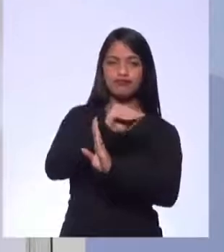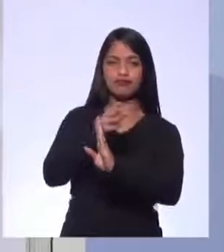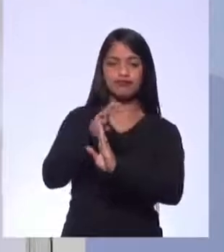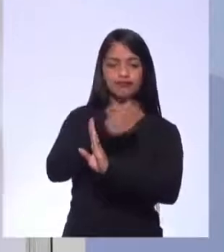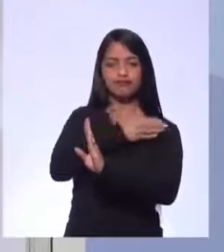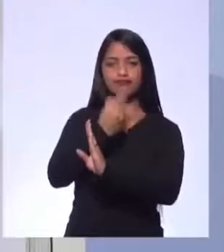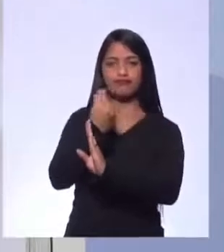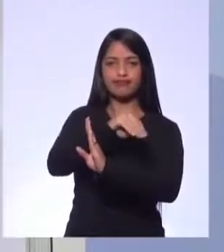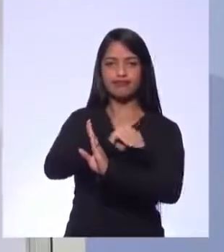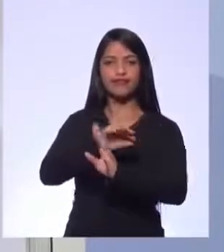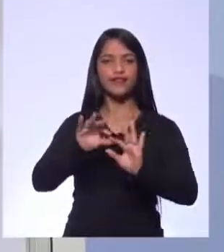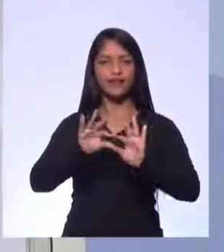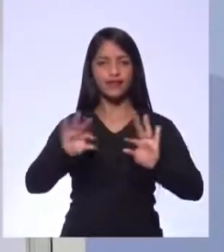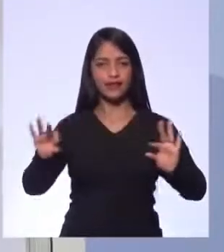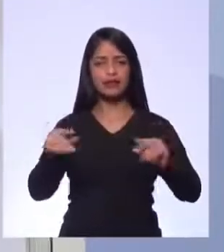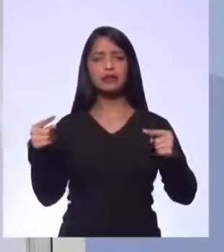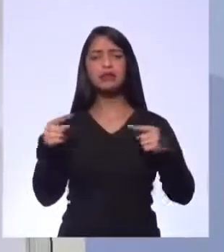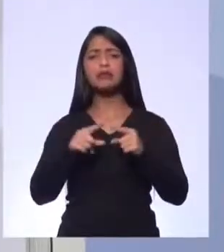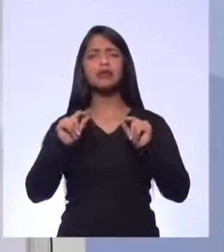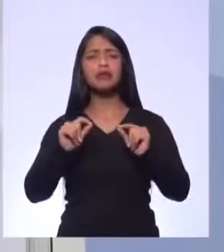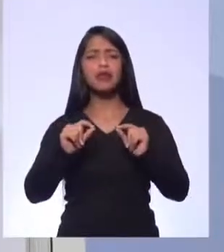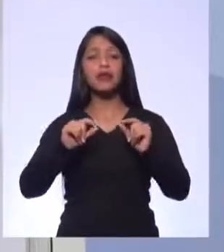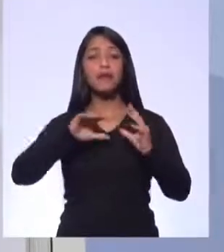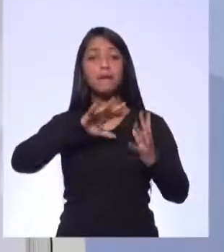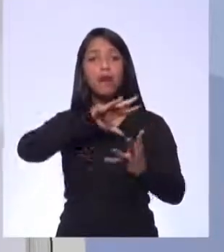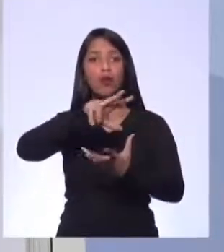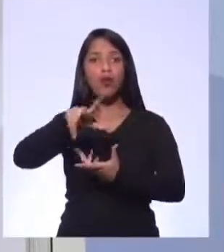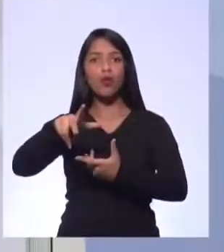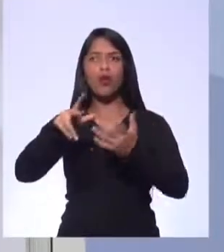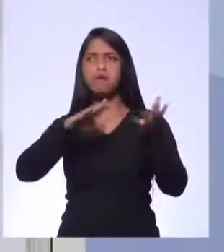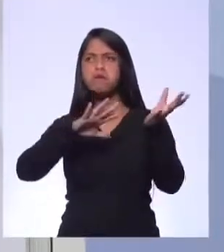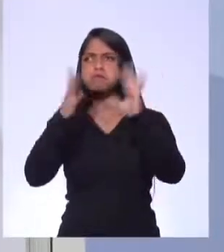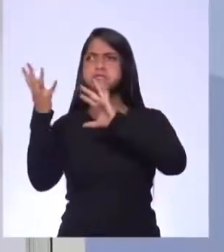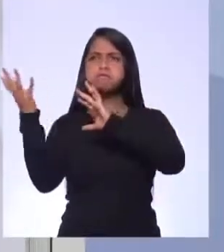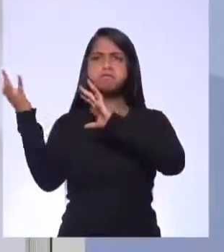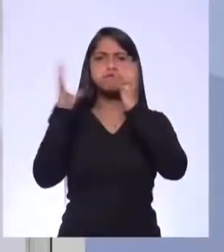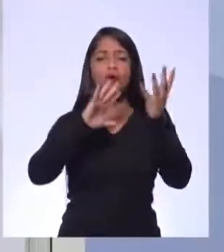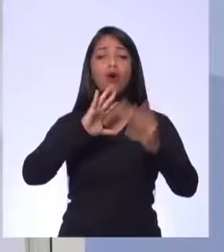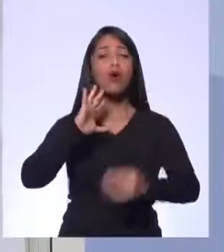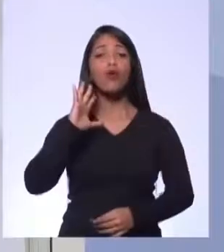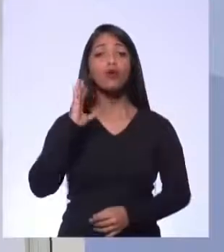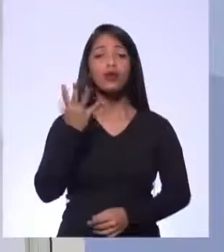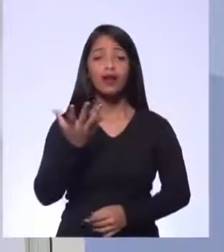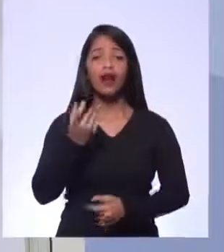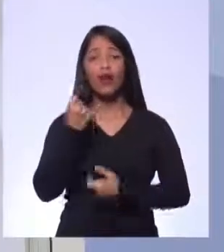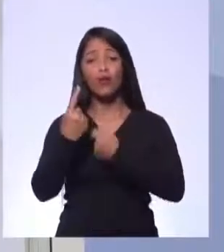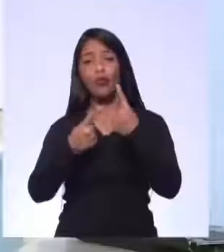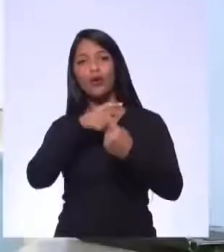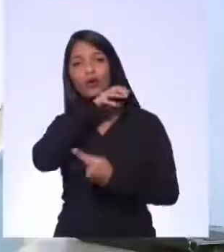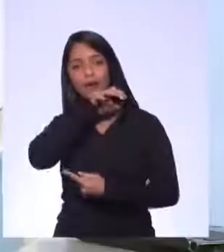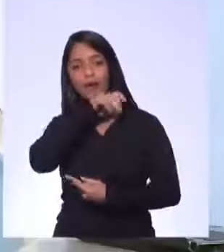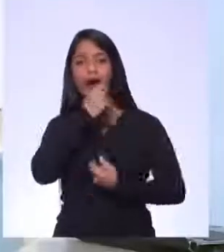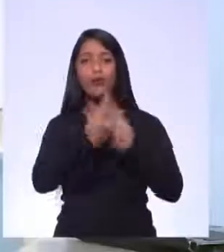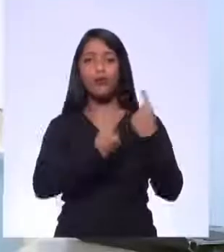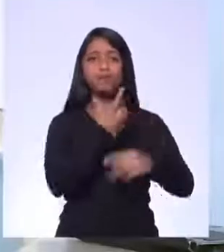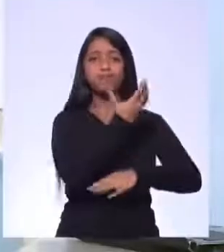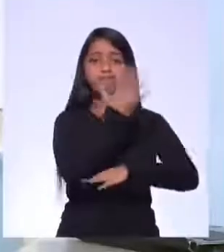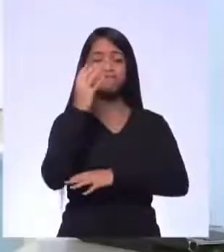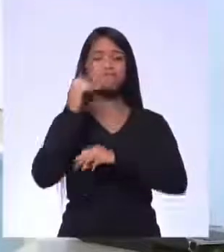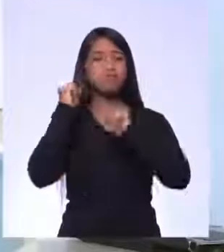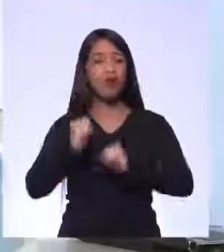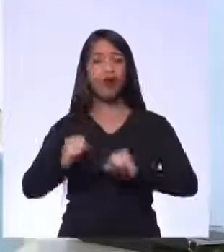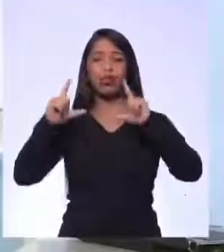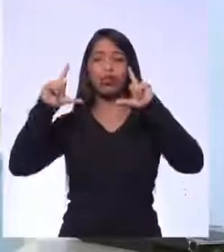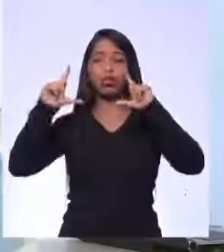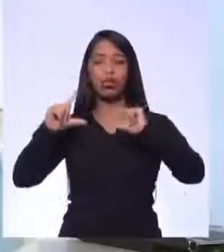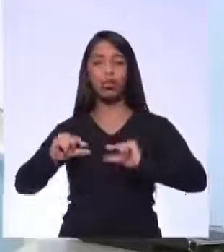e espécies de animais de plantas serem extintas. Só que nesse caso, você tem que verificar o qual é verdadeiro e